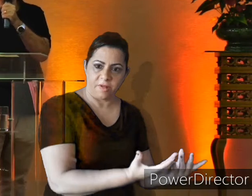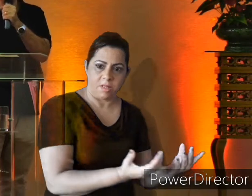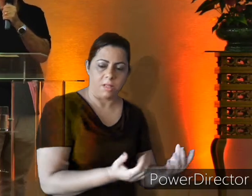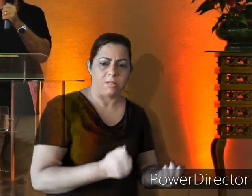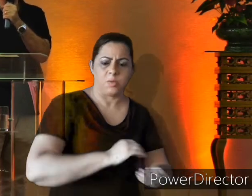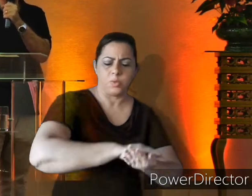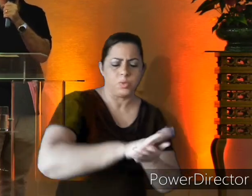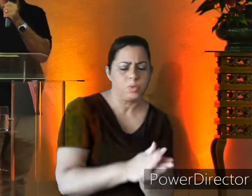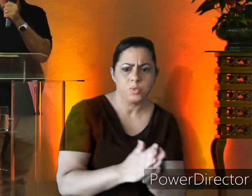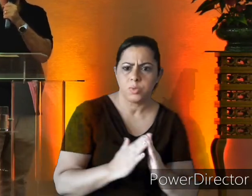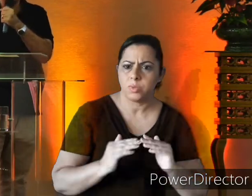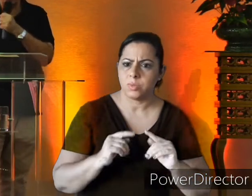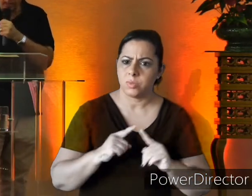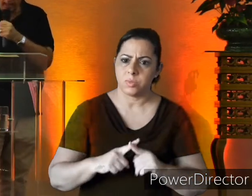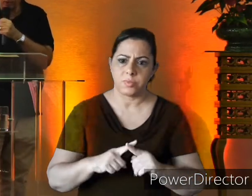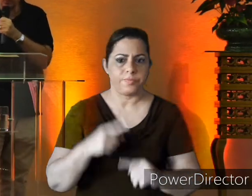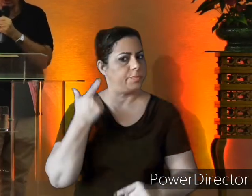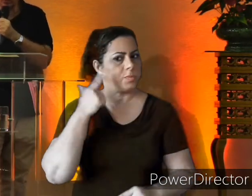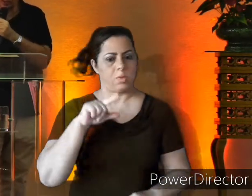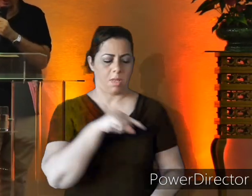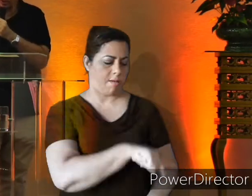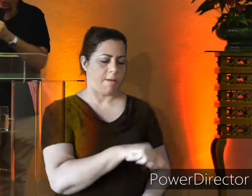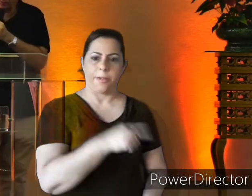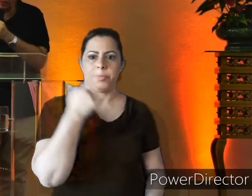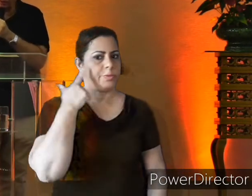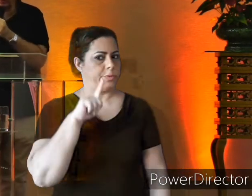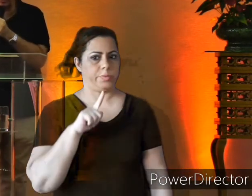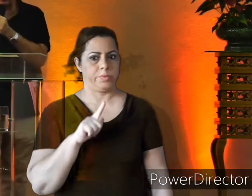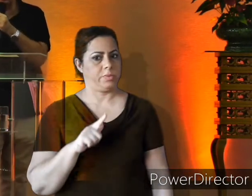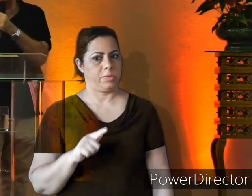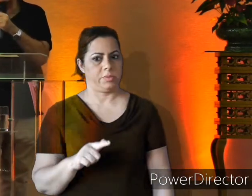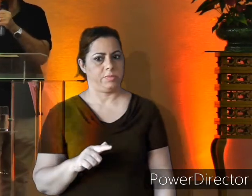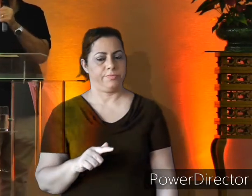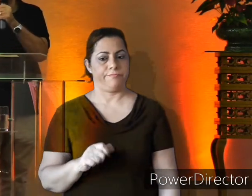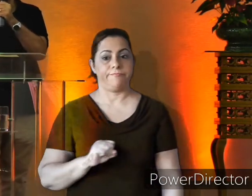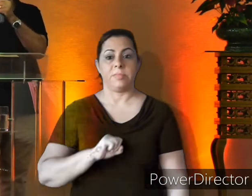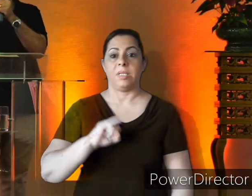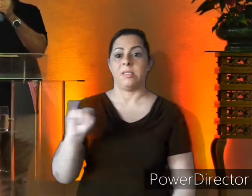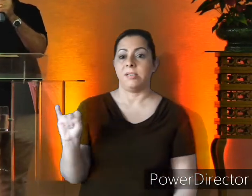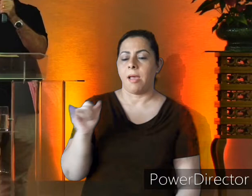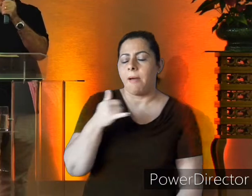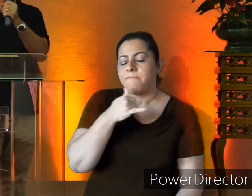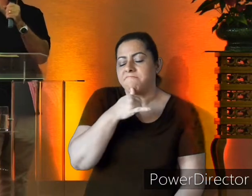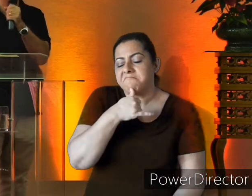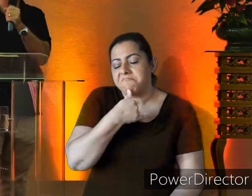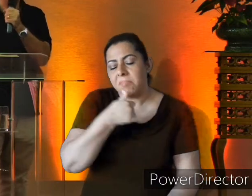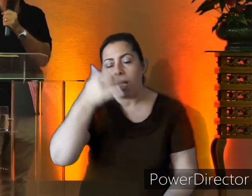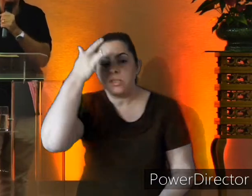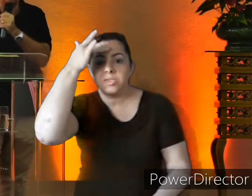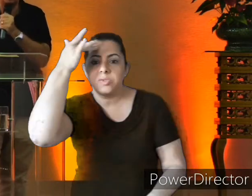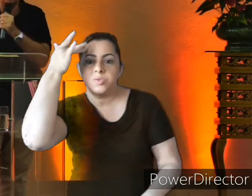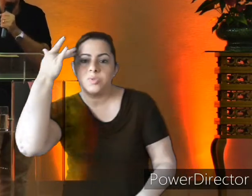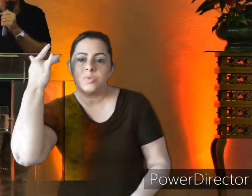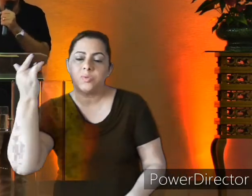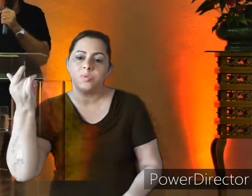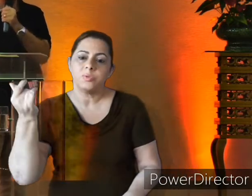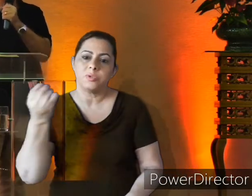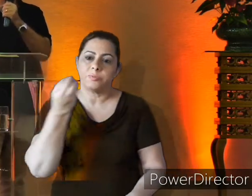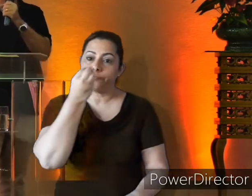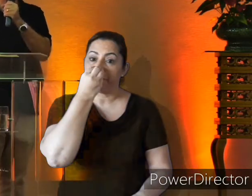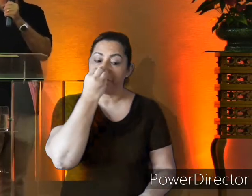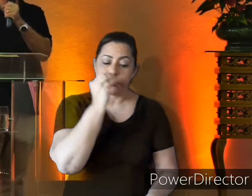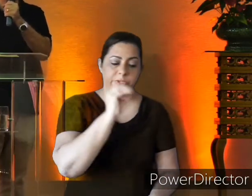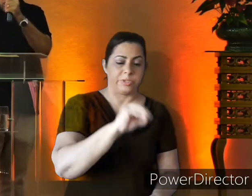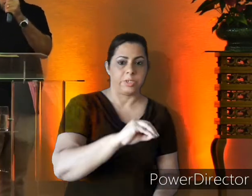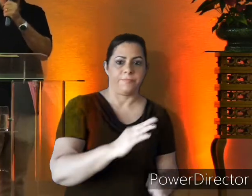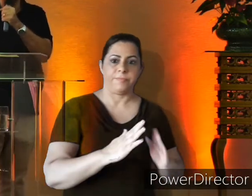Senhor Jesus Cristo. E mesmo que, infelizmente, irmãos e irmãs fiquem pelo meio do caminho, espero que isso não